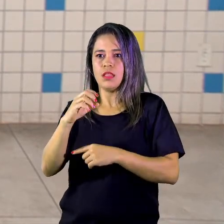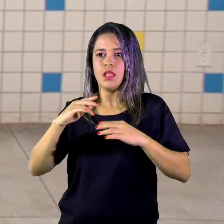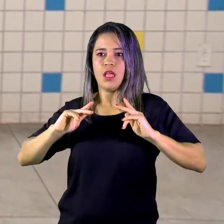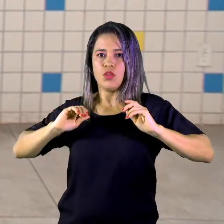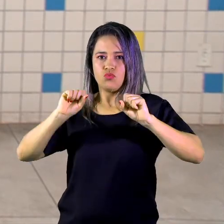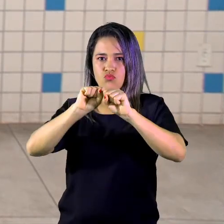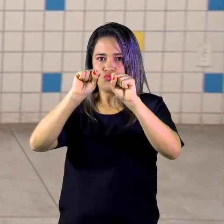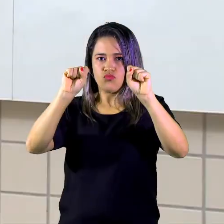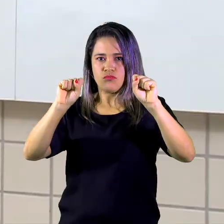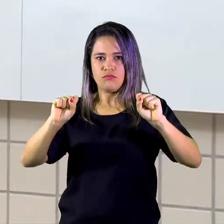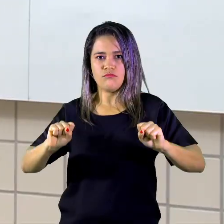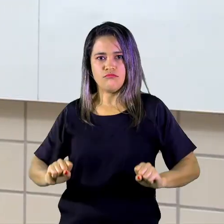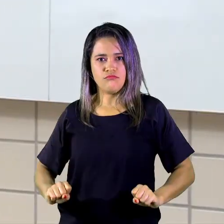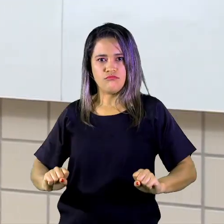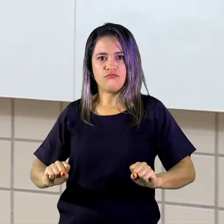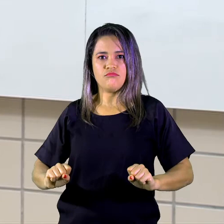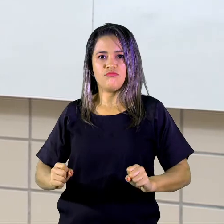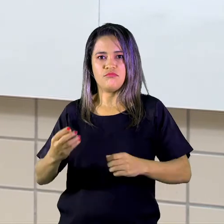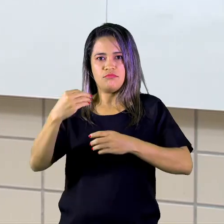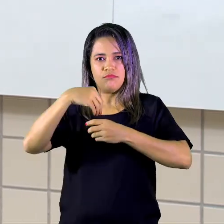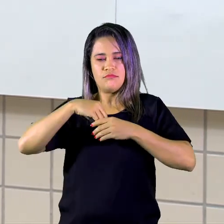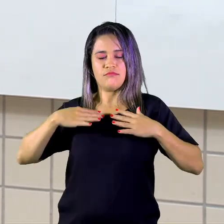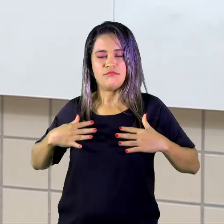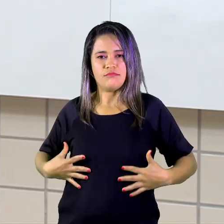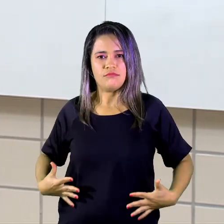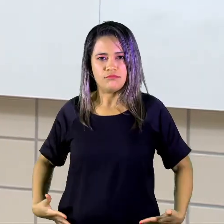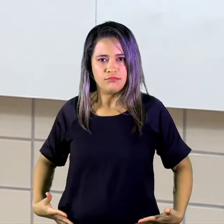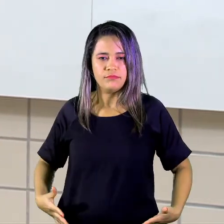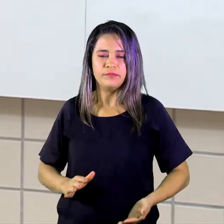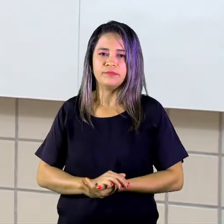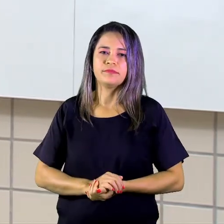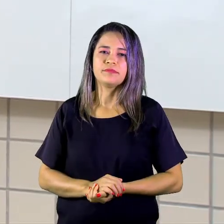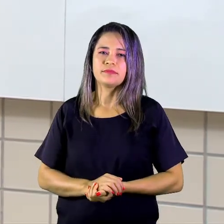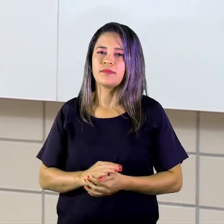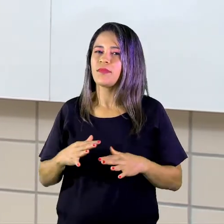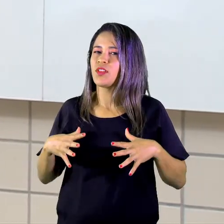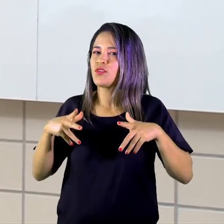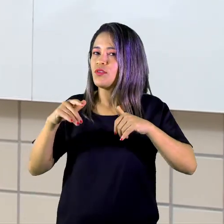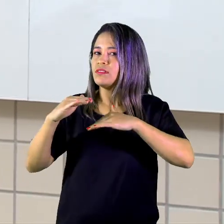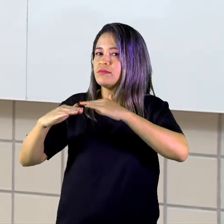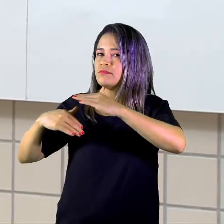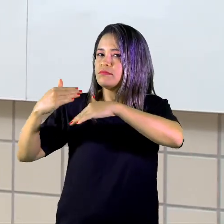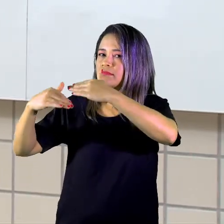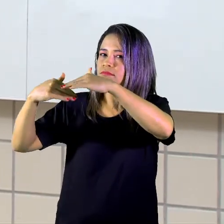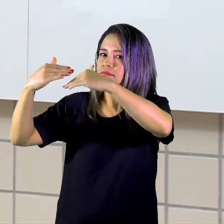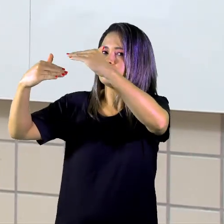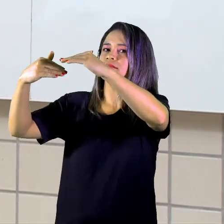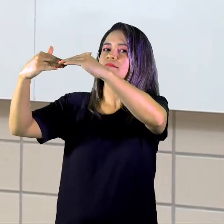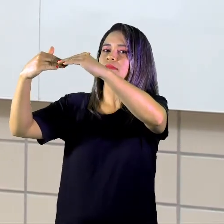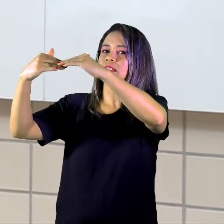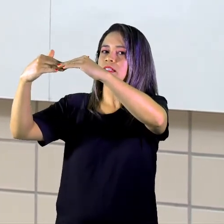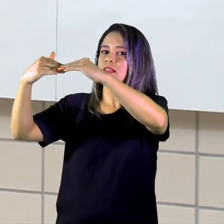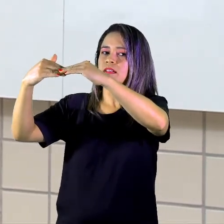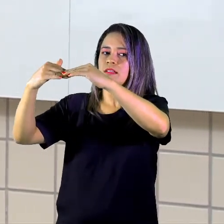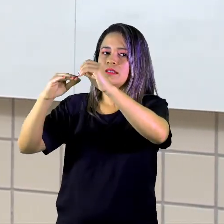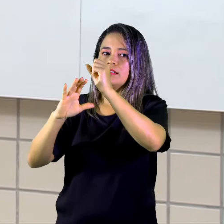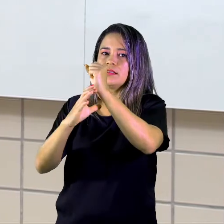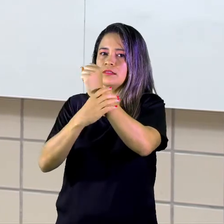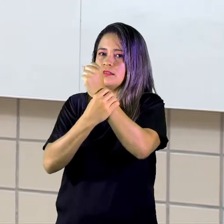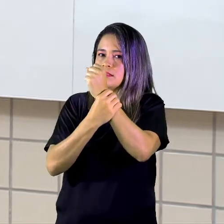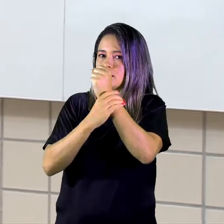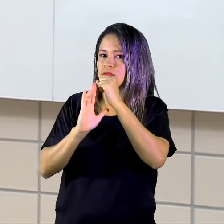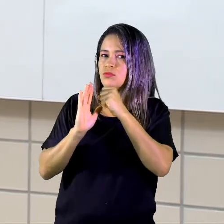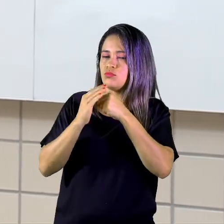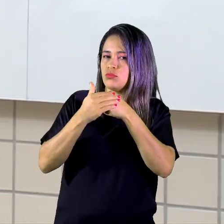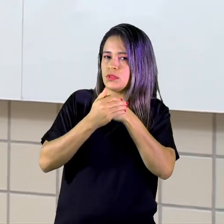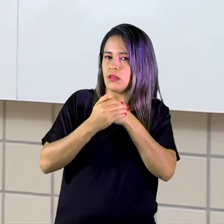imunitário. É válido lembrar, gente, que todo esse processo imunitário, que é desenvolvido